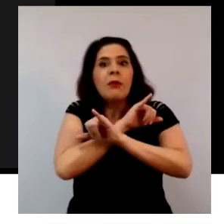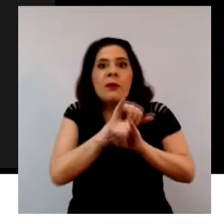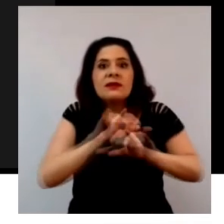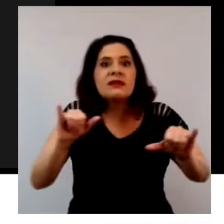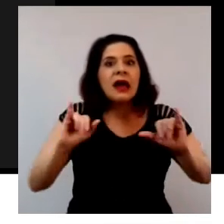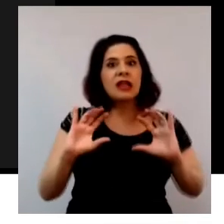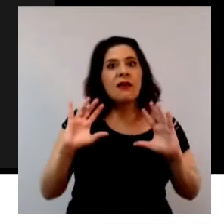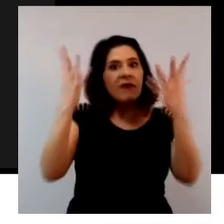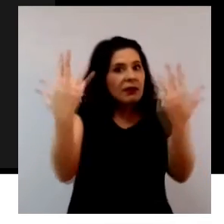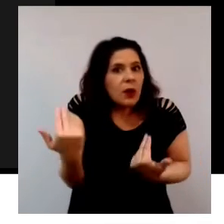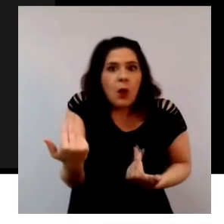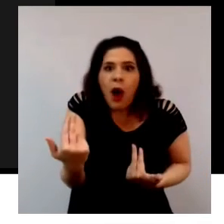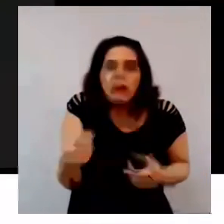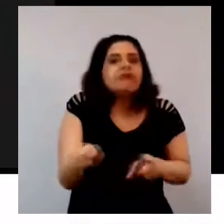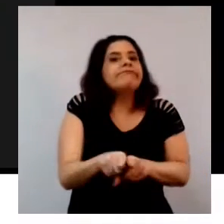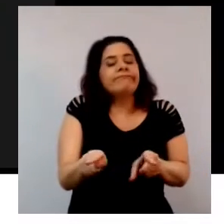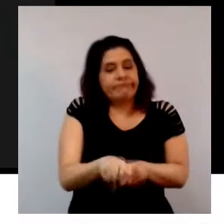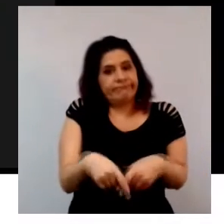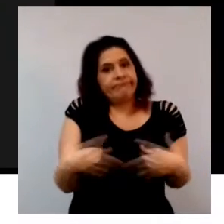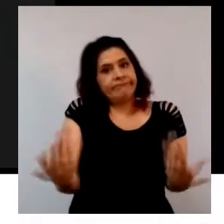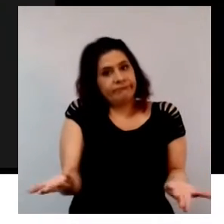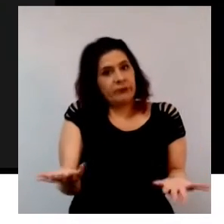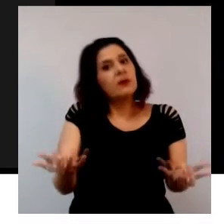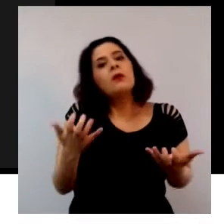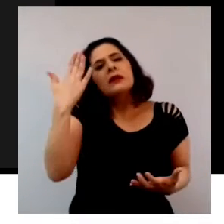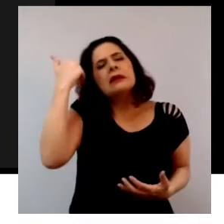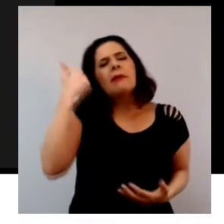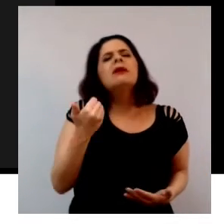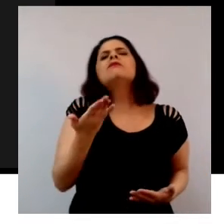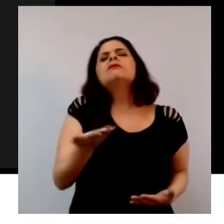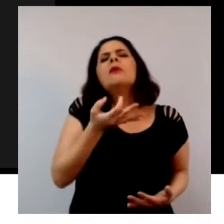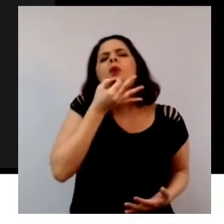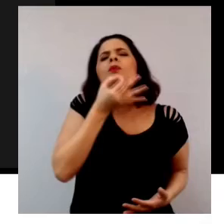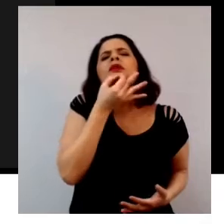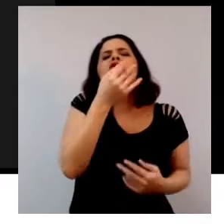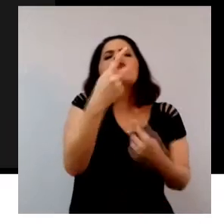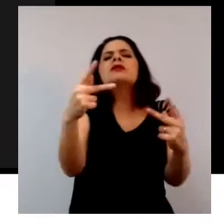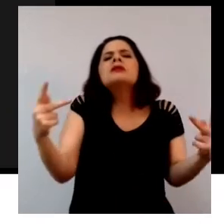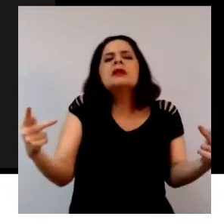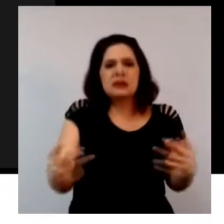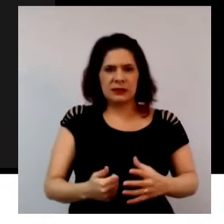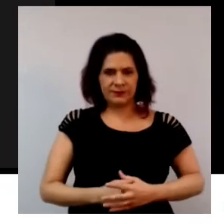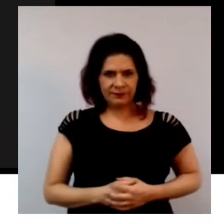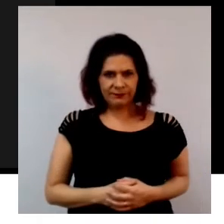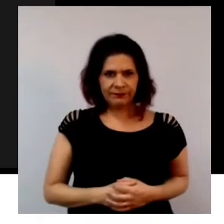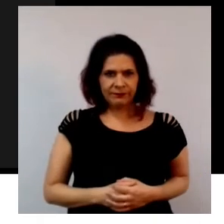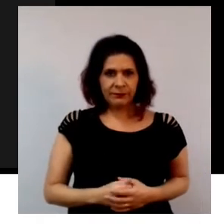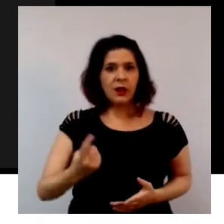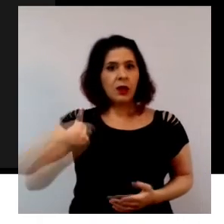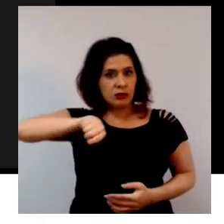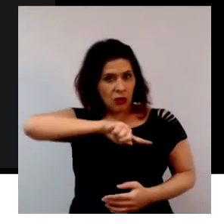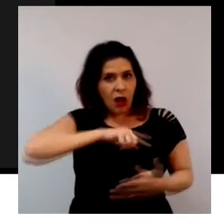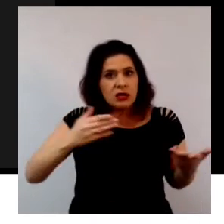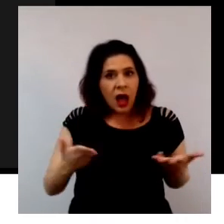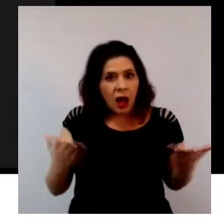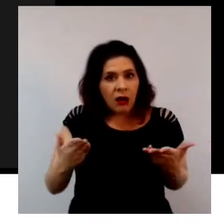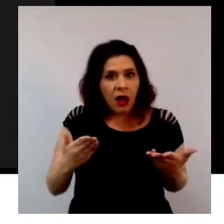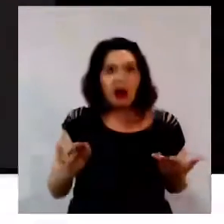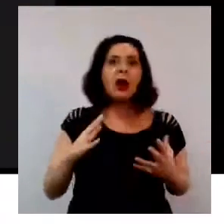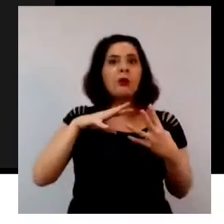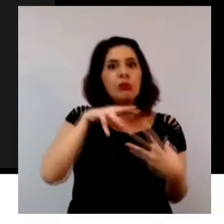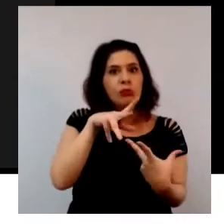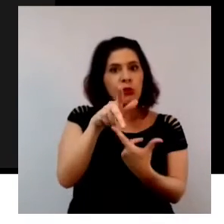Então, eu queria saber, afinal, na opinião de vocês, a gente está vivendo, de fato, um mundo polarizado ou isso é